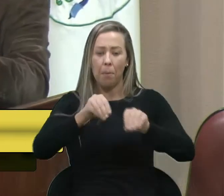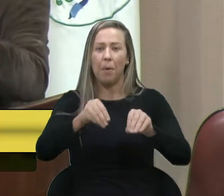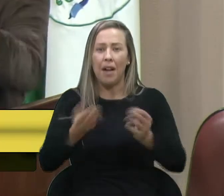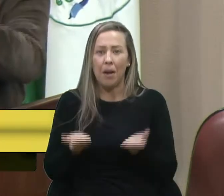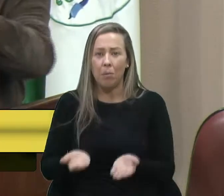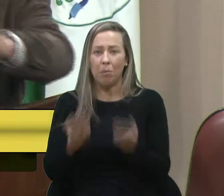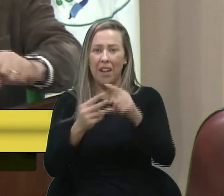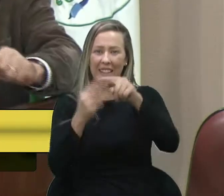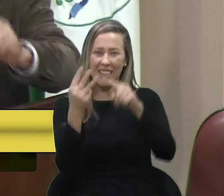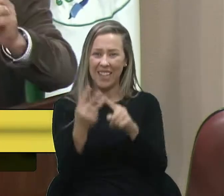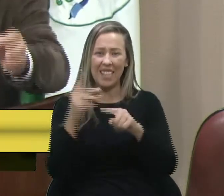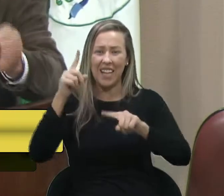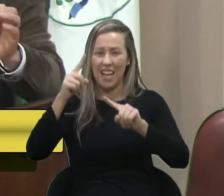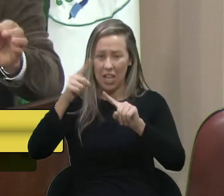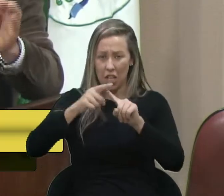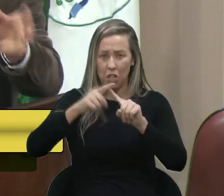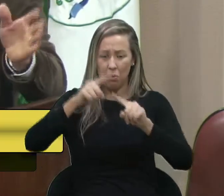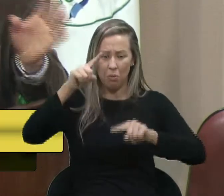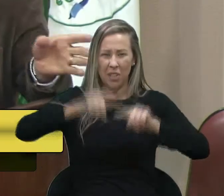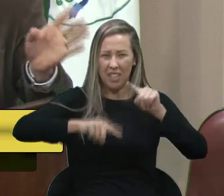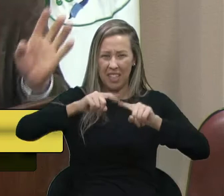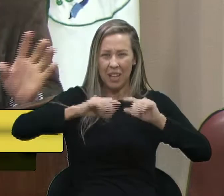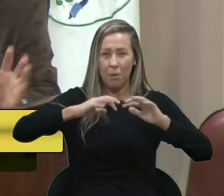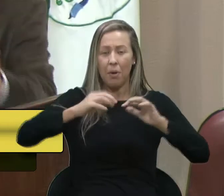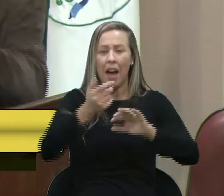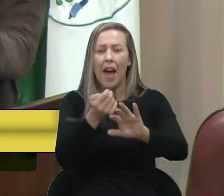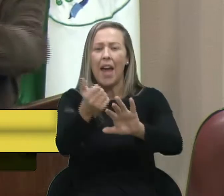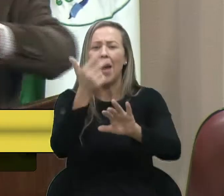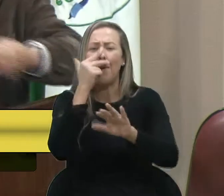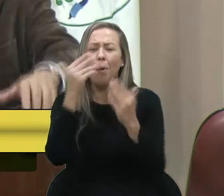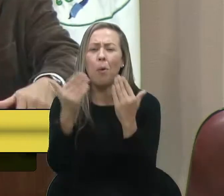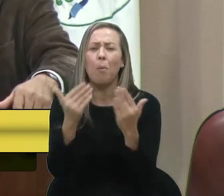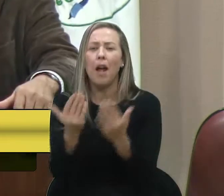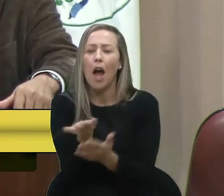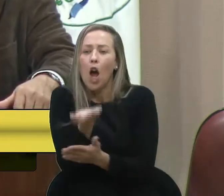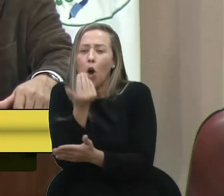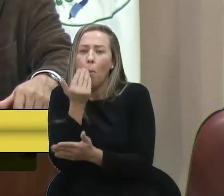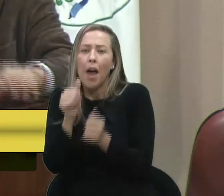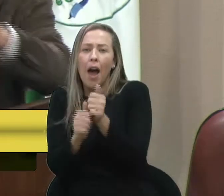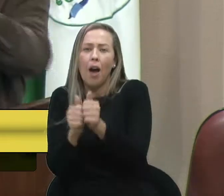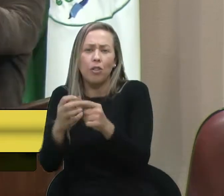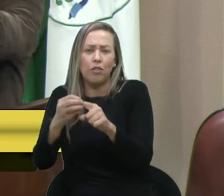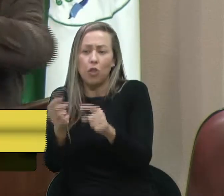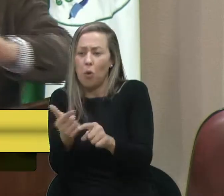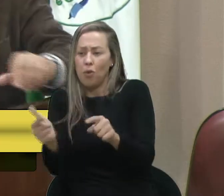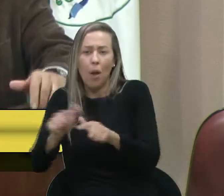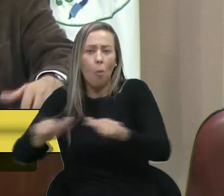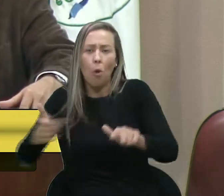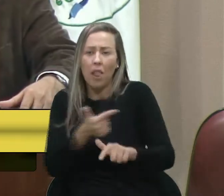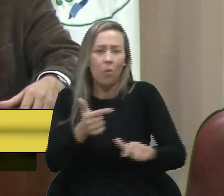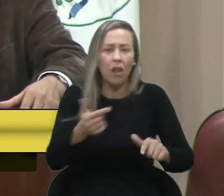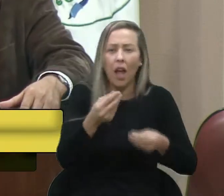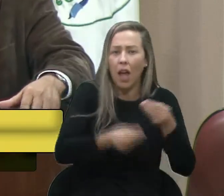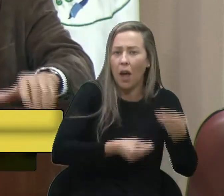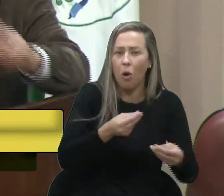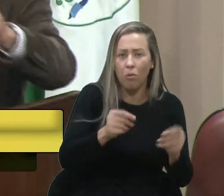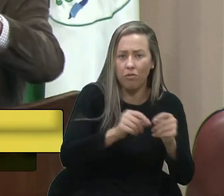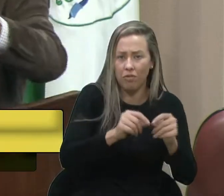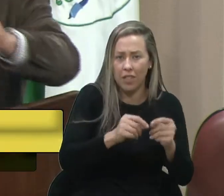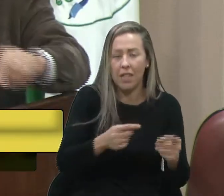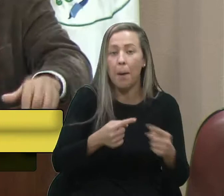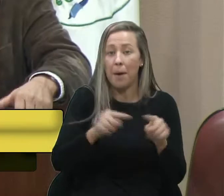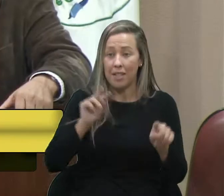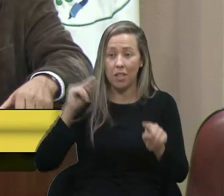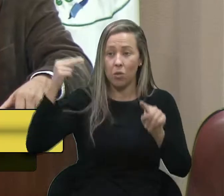é muito difícil, é que nem fazer comida sem arroz, feijão e uma água para ferver. E as consequências virão, mais cedo ou